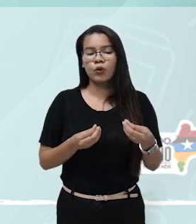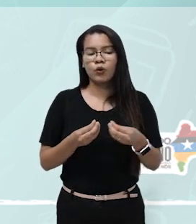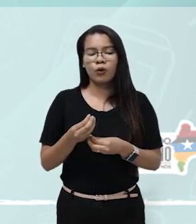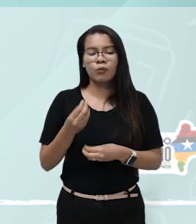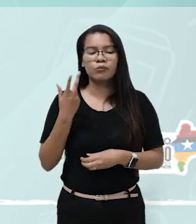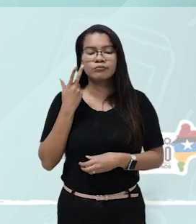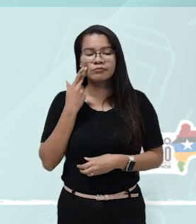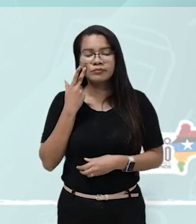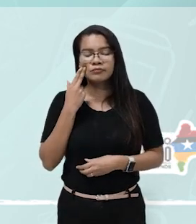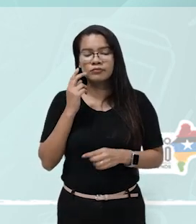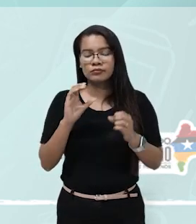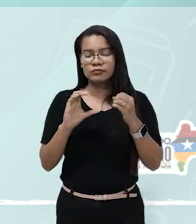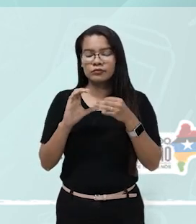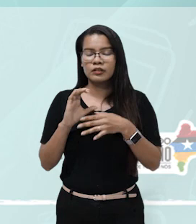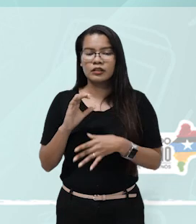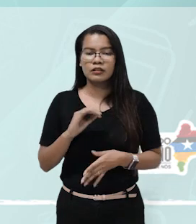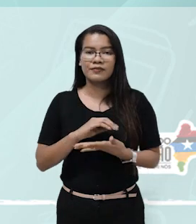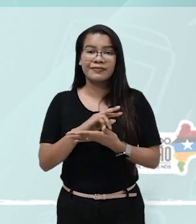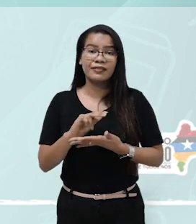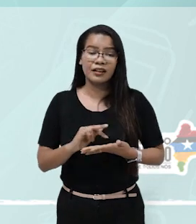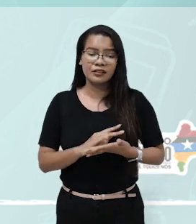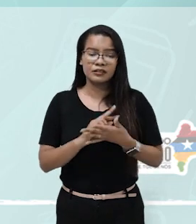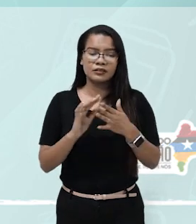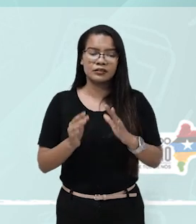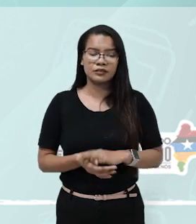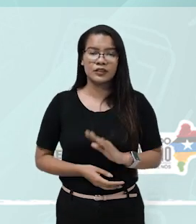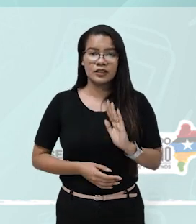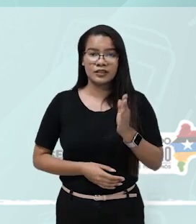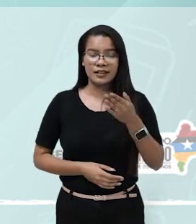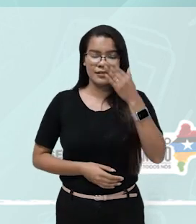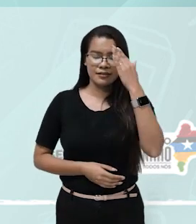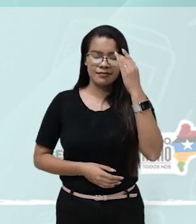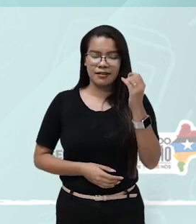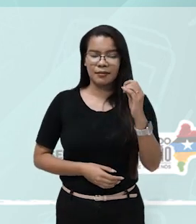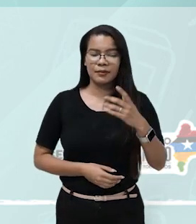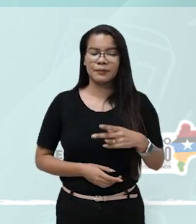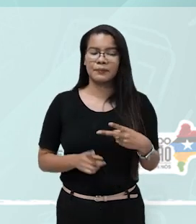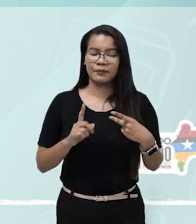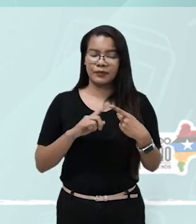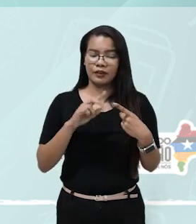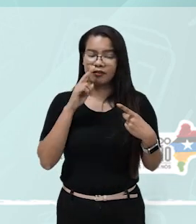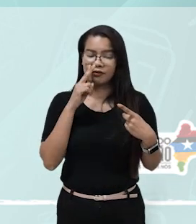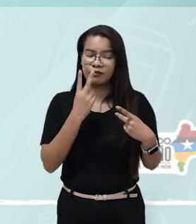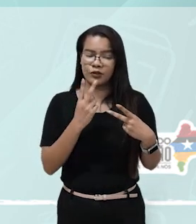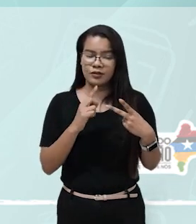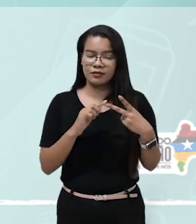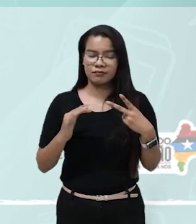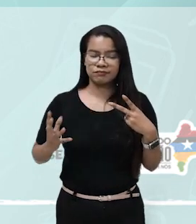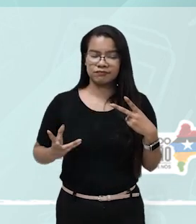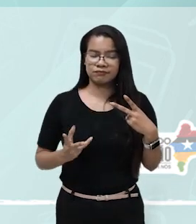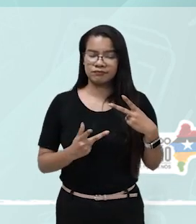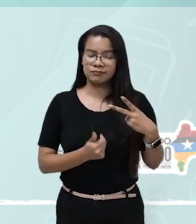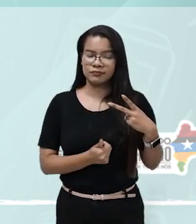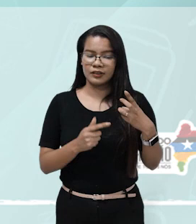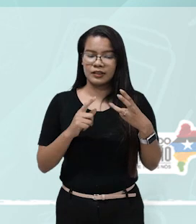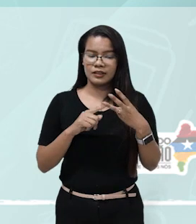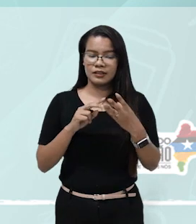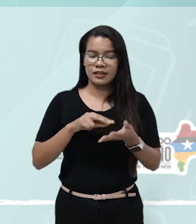comumente classificadas em diversos tipos. Vocês já estão cansados de saber: força,